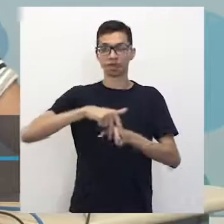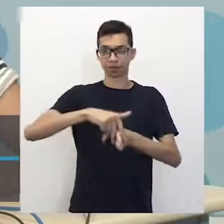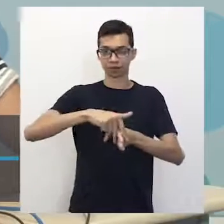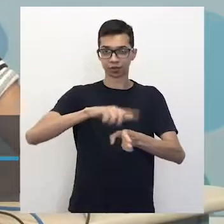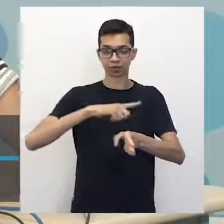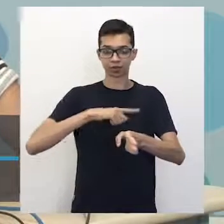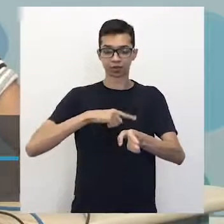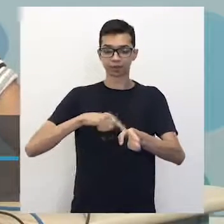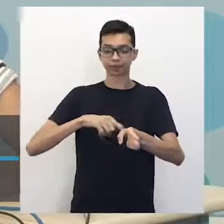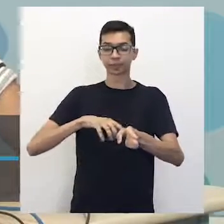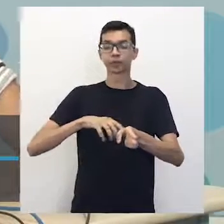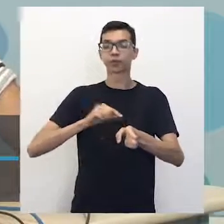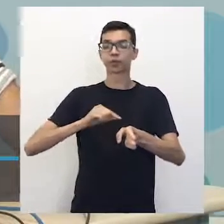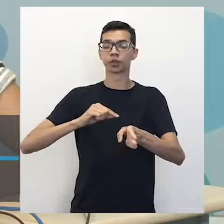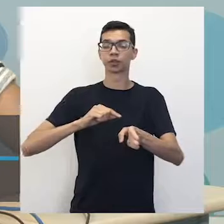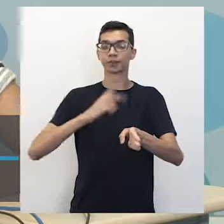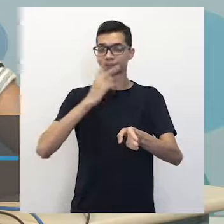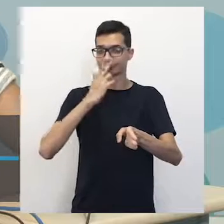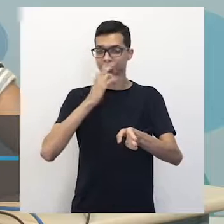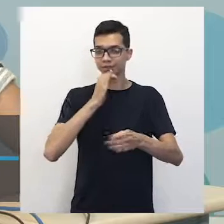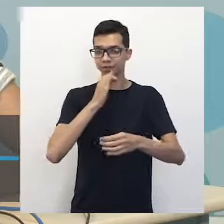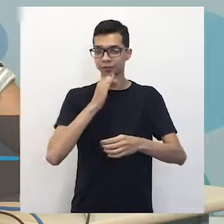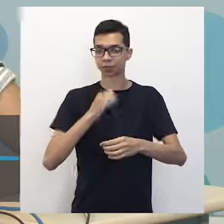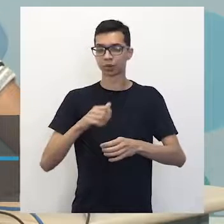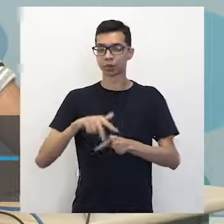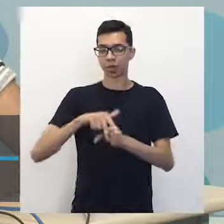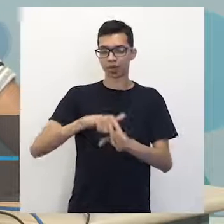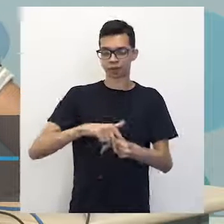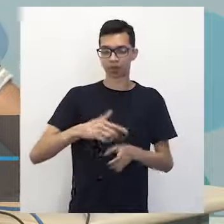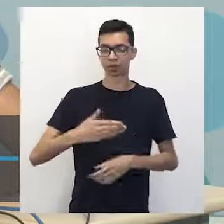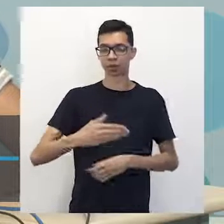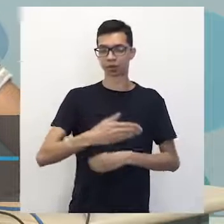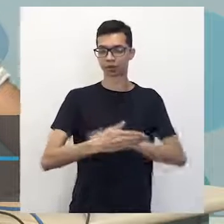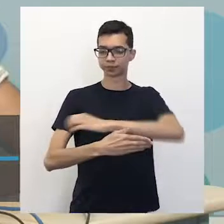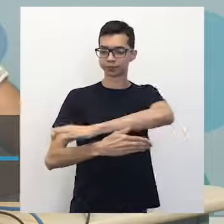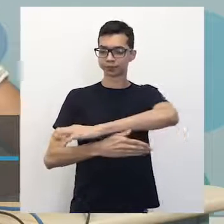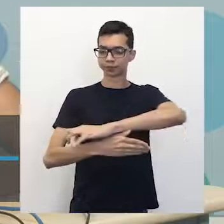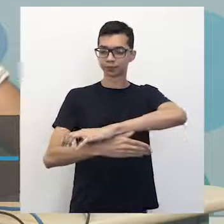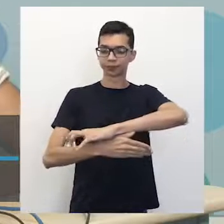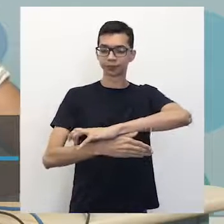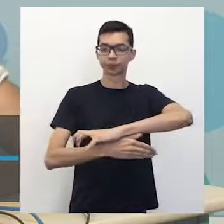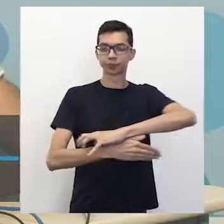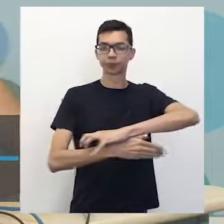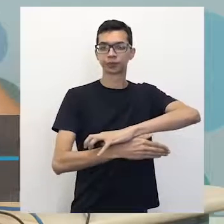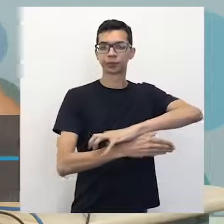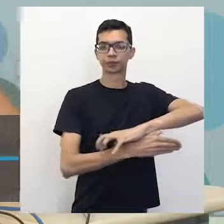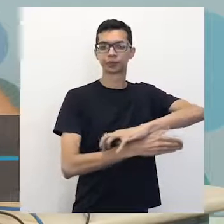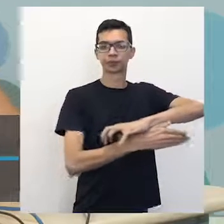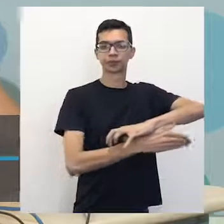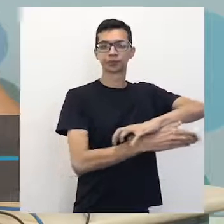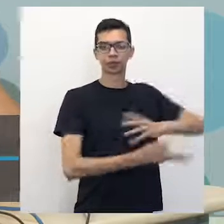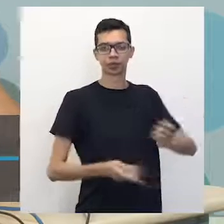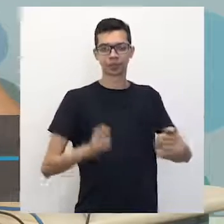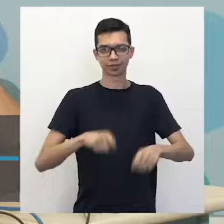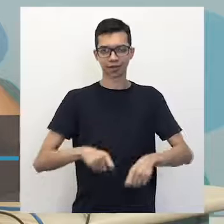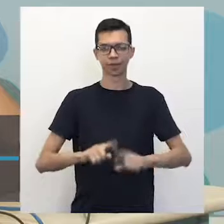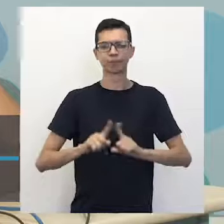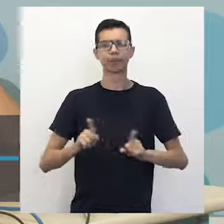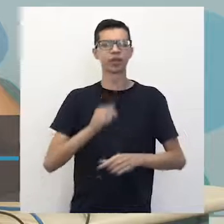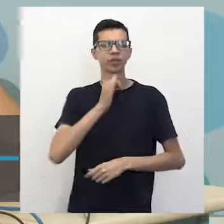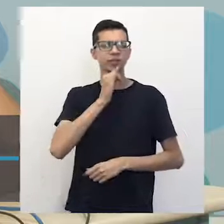a mão de obra de muitos camponeses aí. Mas, professora, esse emprego da charrua, por exemplo, será que não